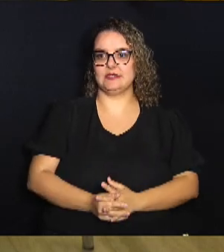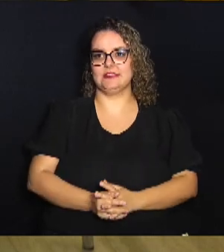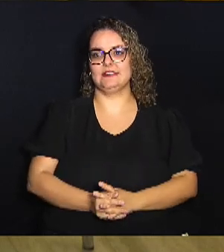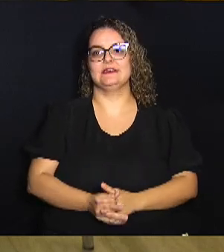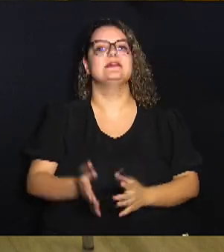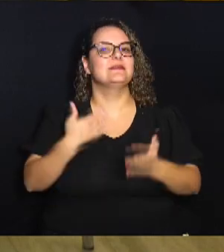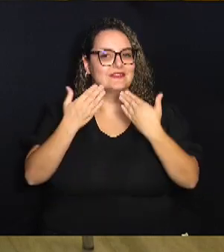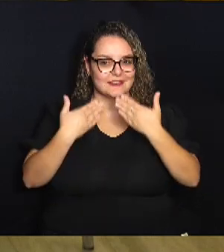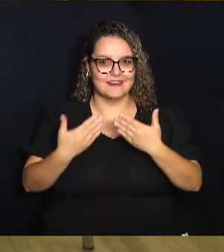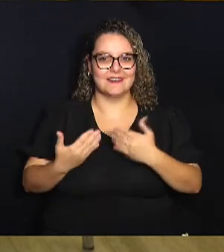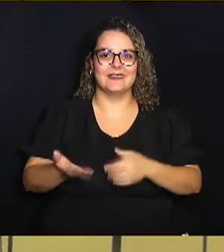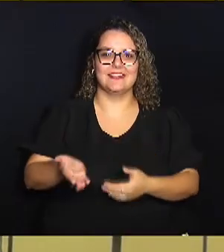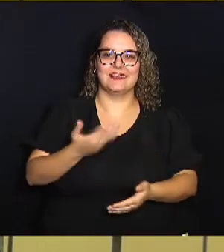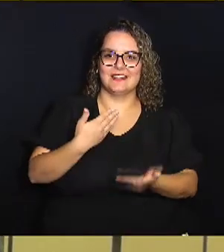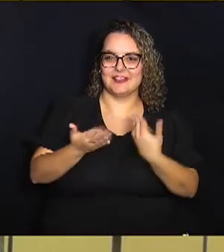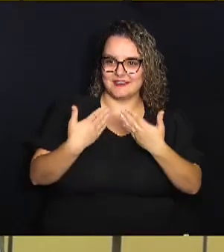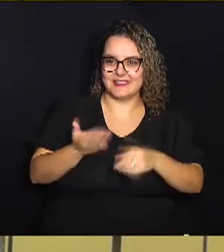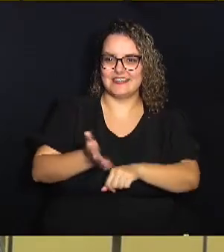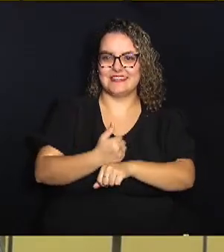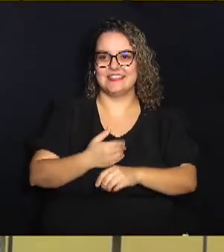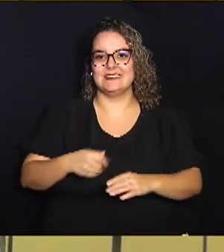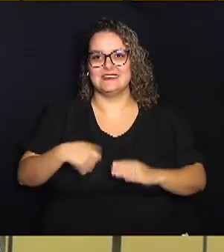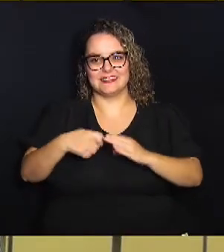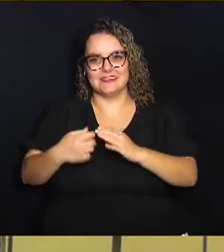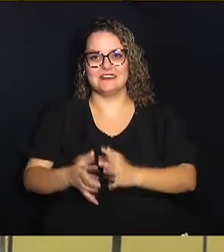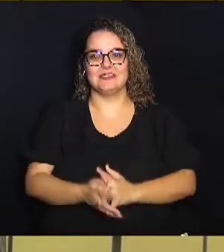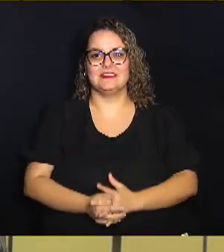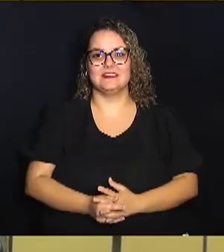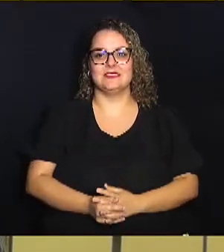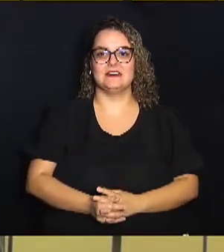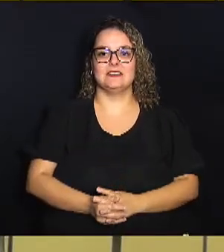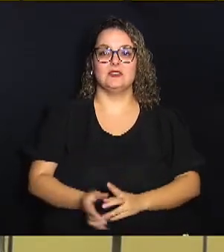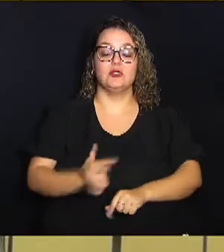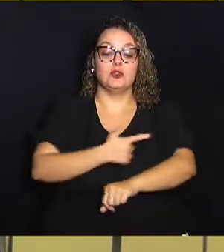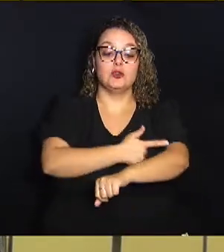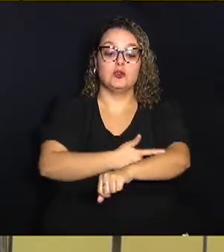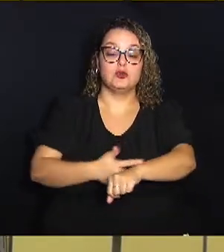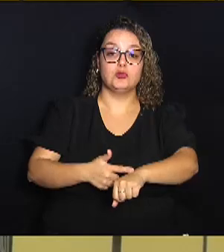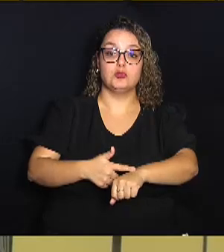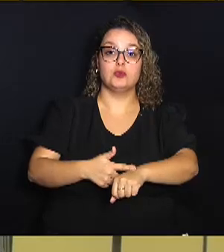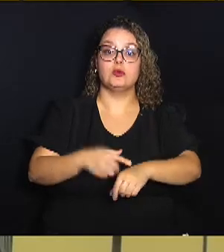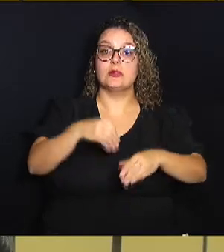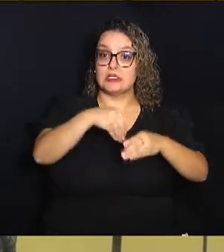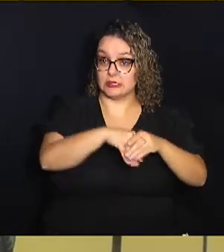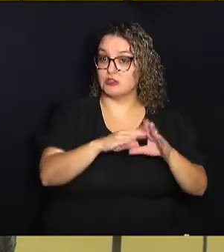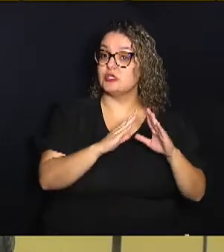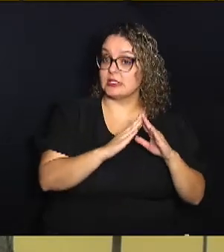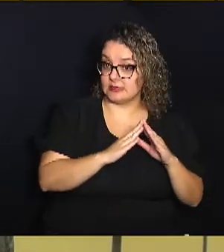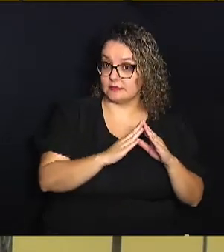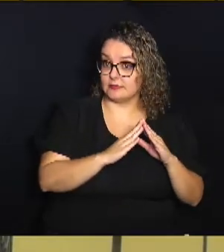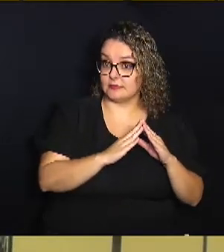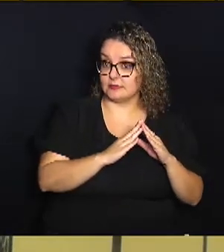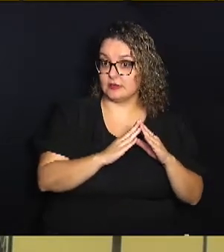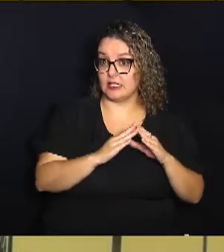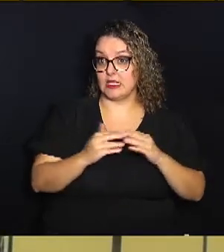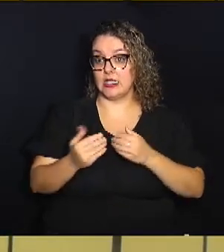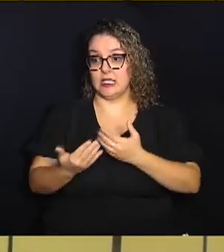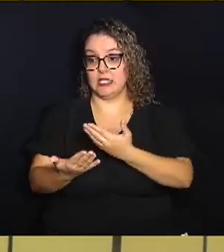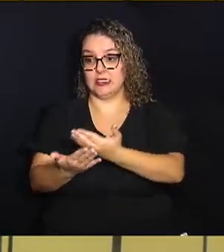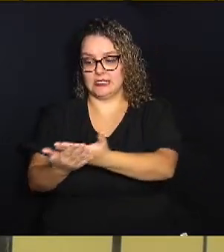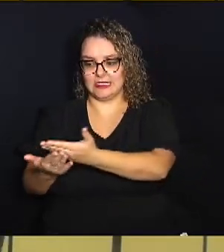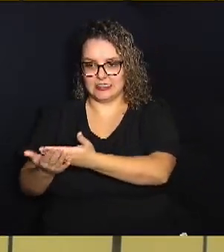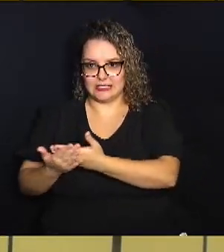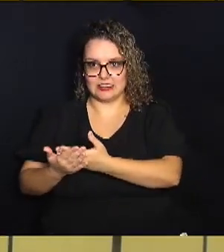comentou, batemos um papo antes de entrar aqui no ar. A educação, eu costumo dizer que a educação vem de casa e a escolarização vem da escola.